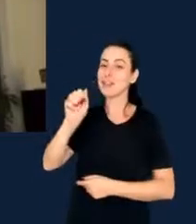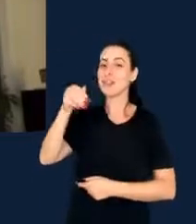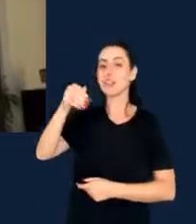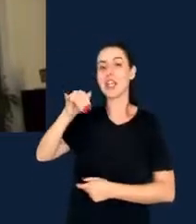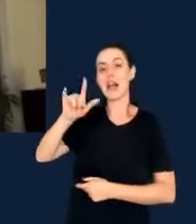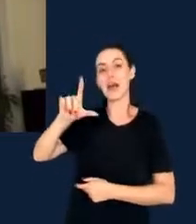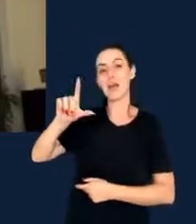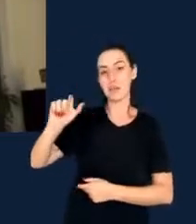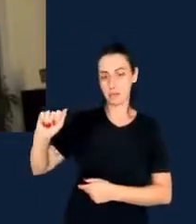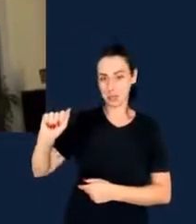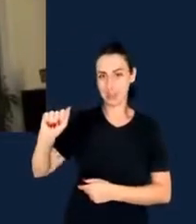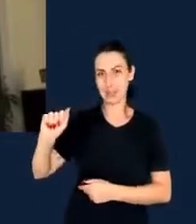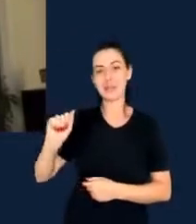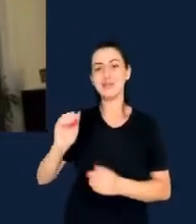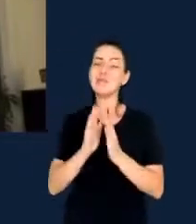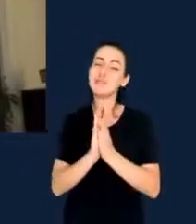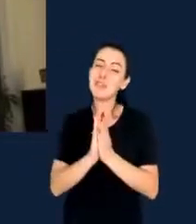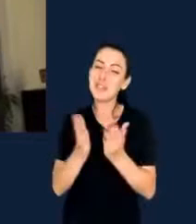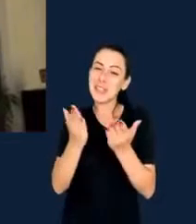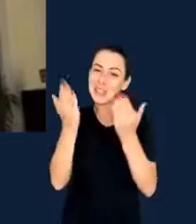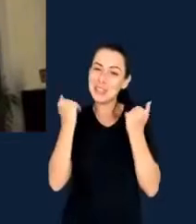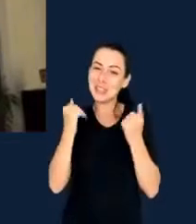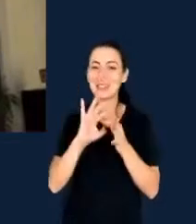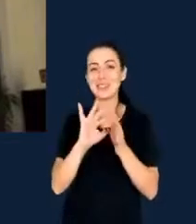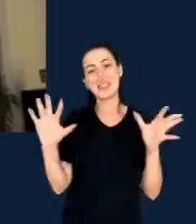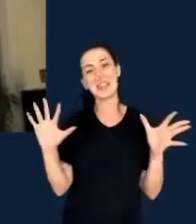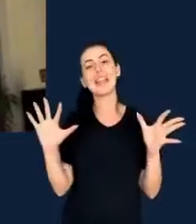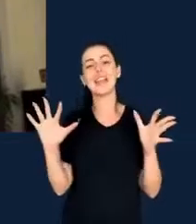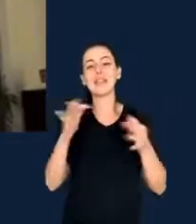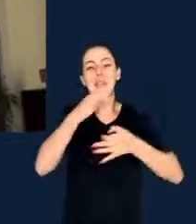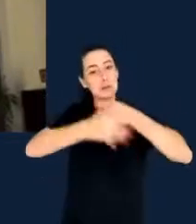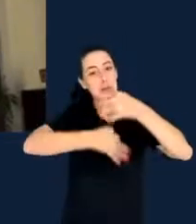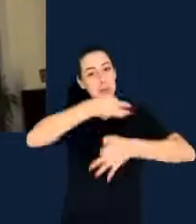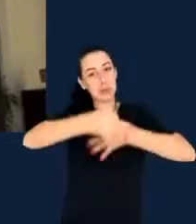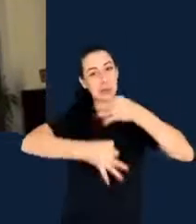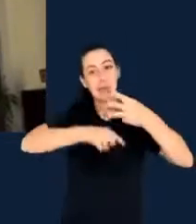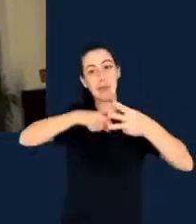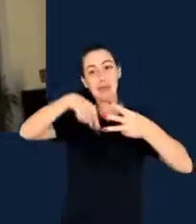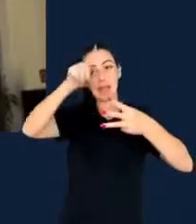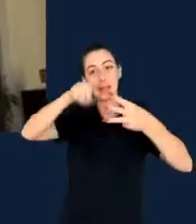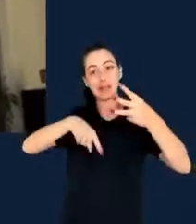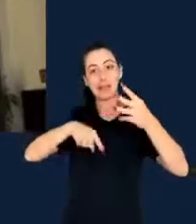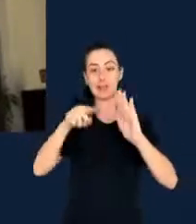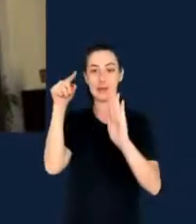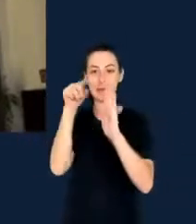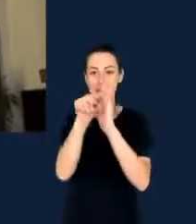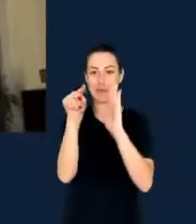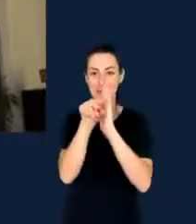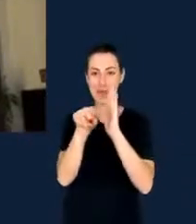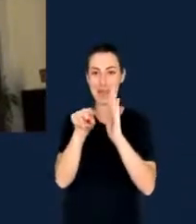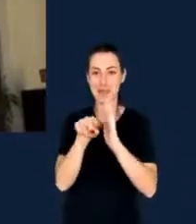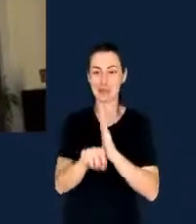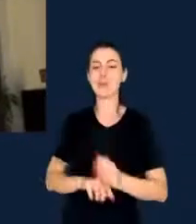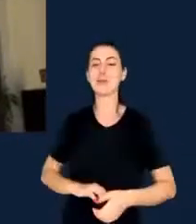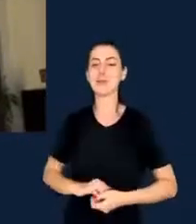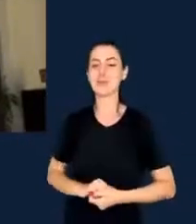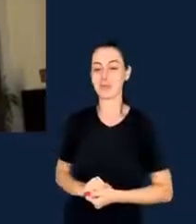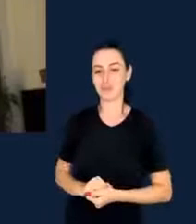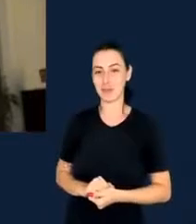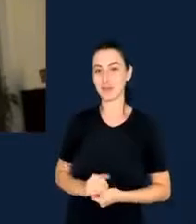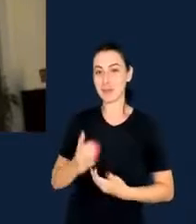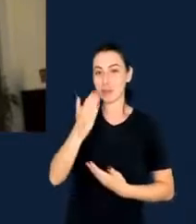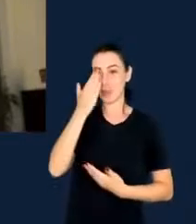depois Maria Vitória por favor fique à vontade para comentar as pesquisas bom obrigada